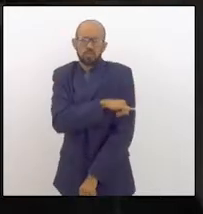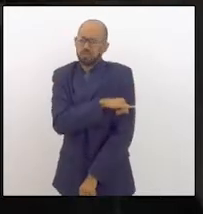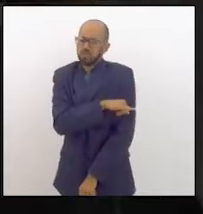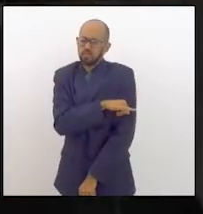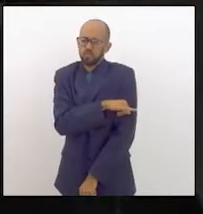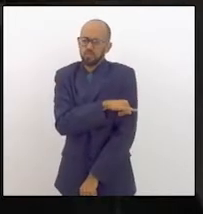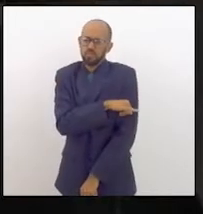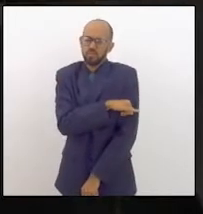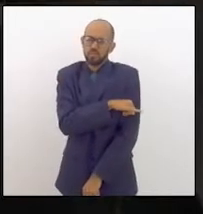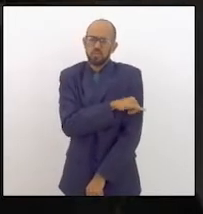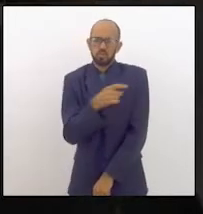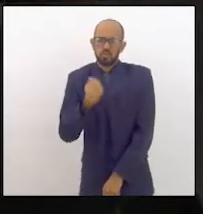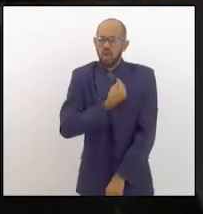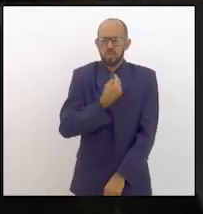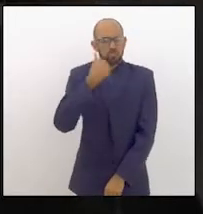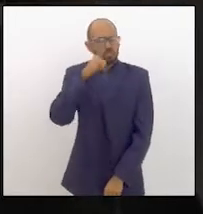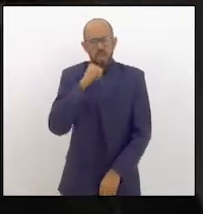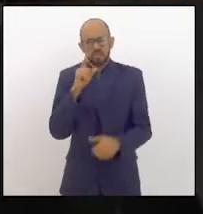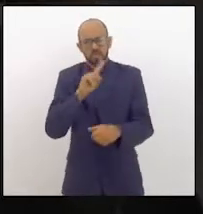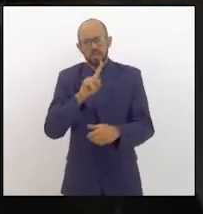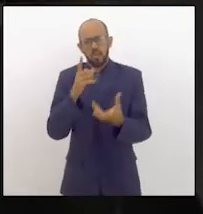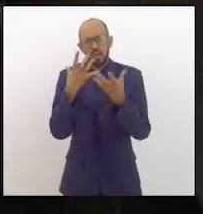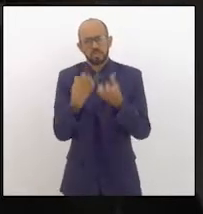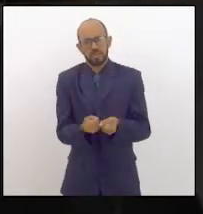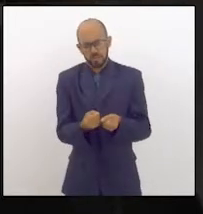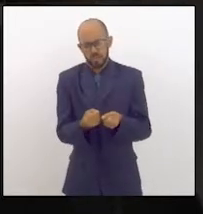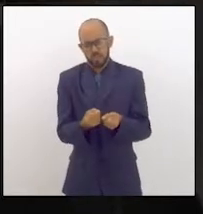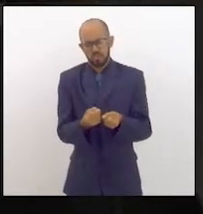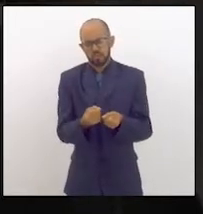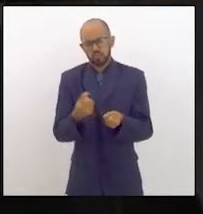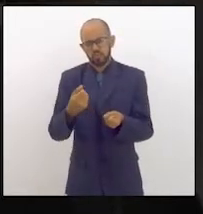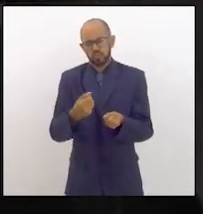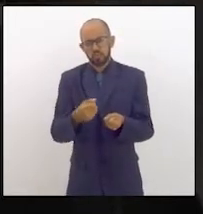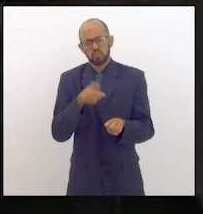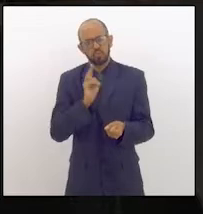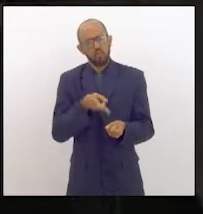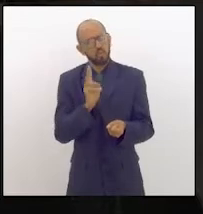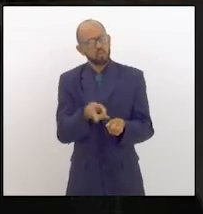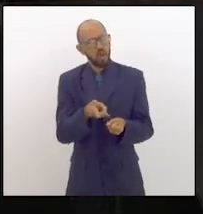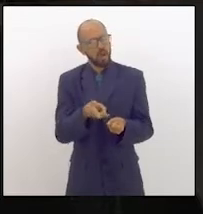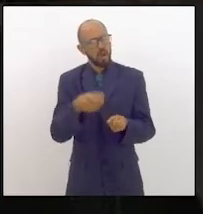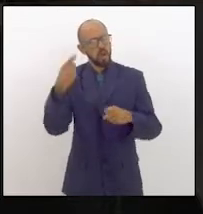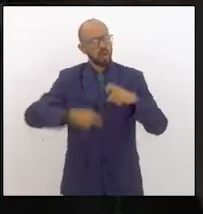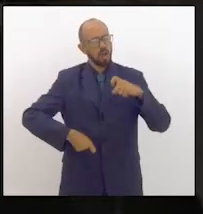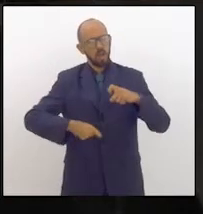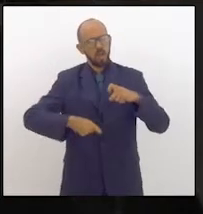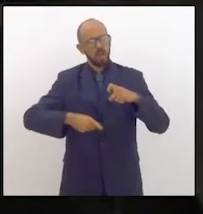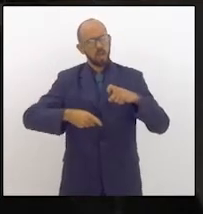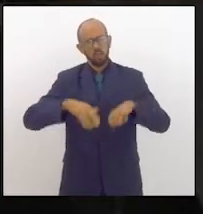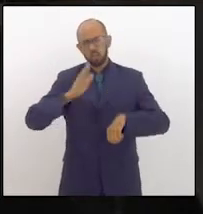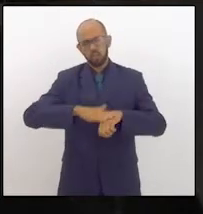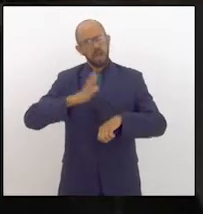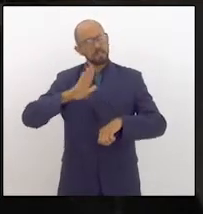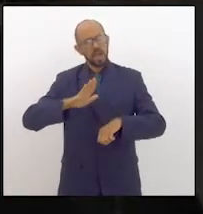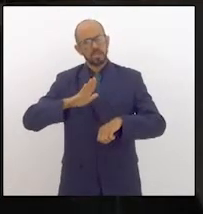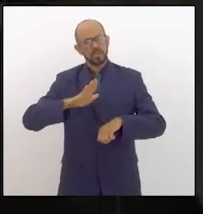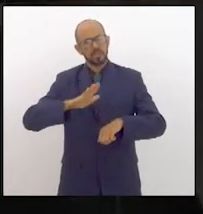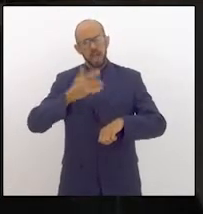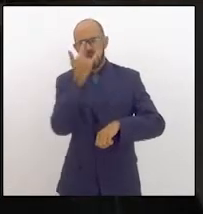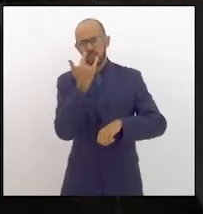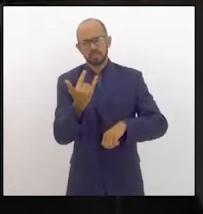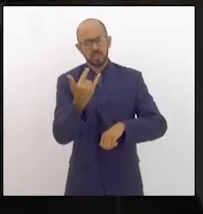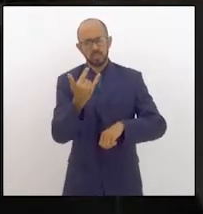nós mulheres não aceitamos mais isso estupro nunca mais É sério